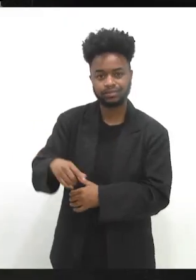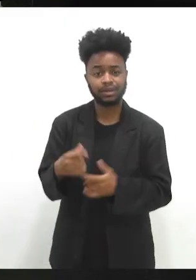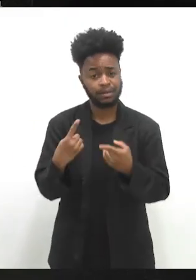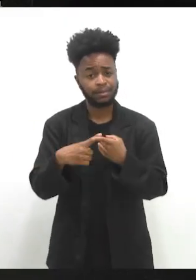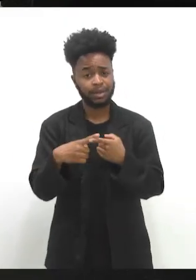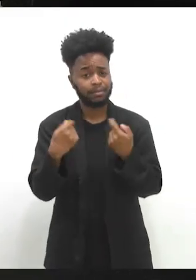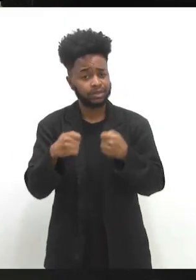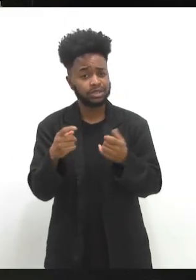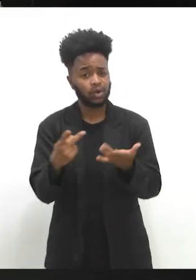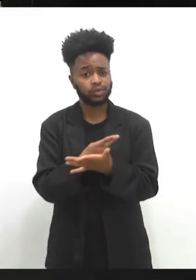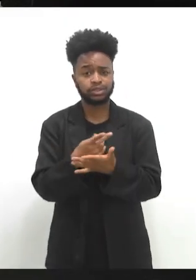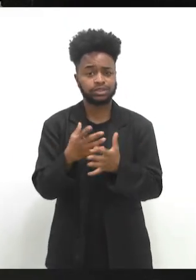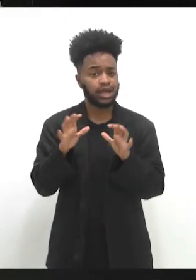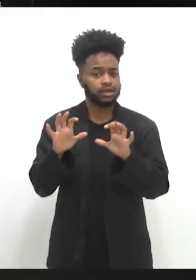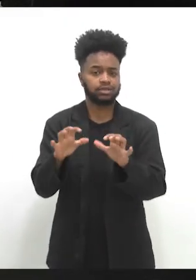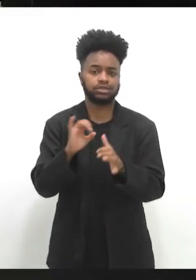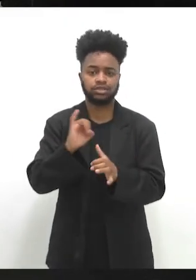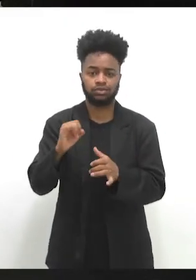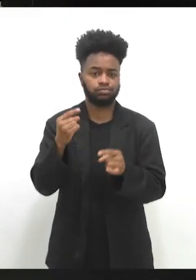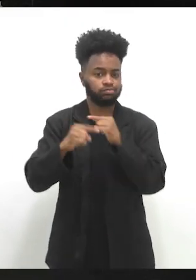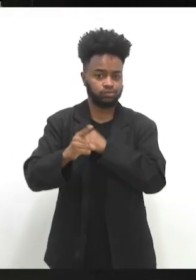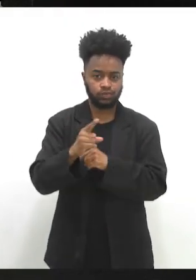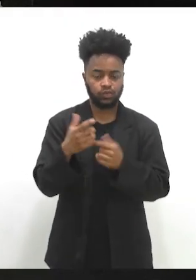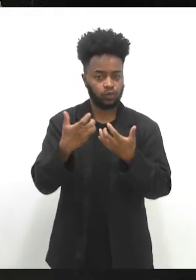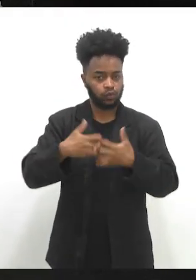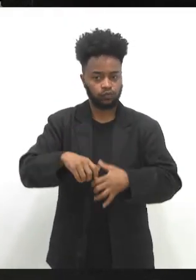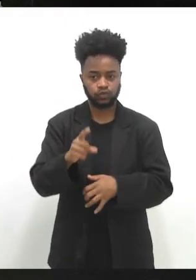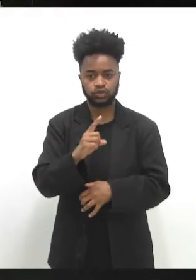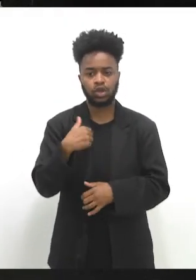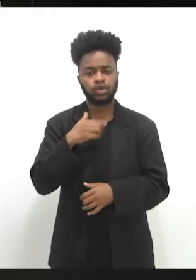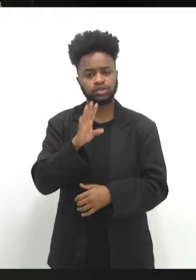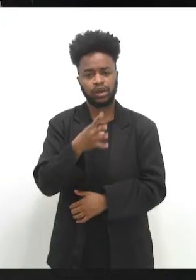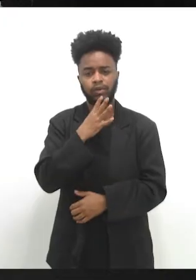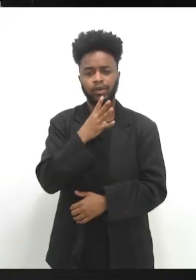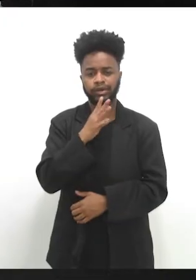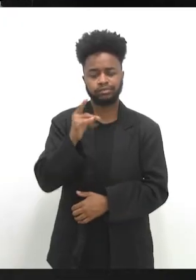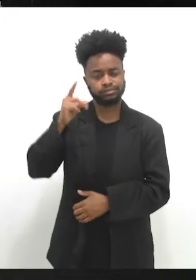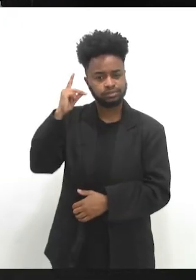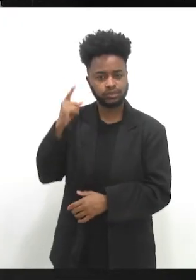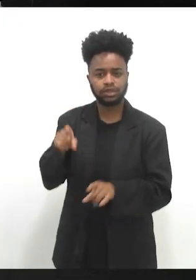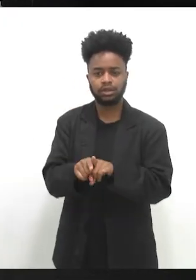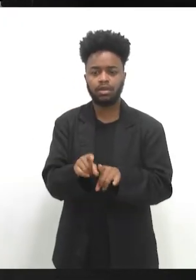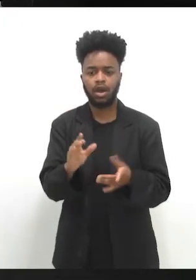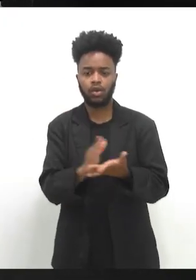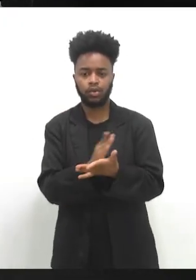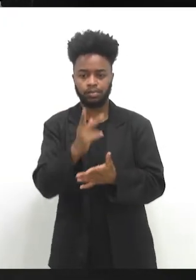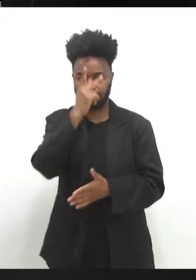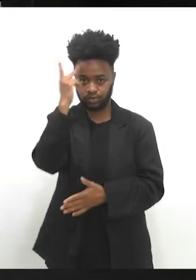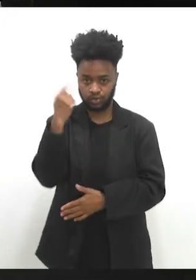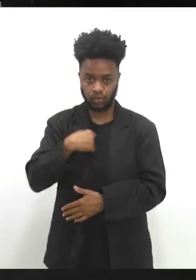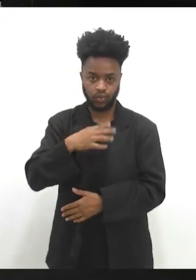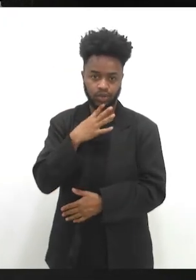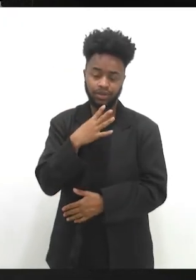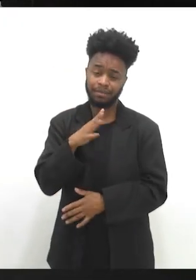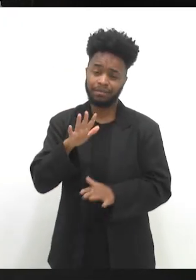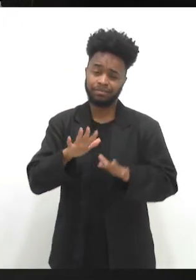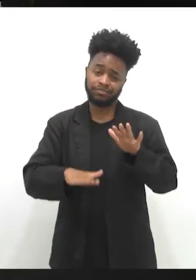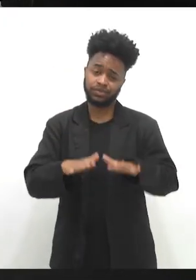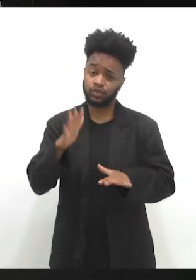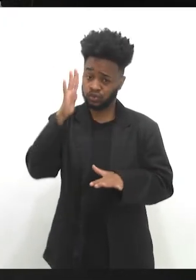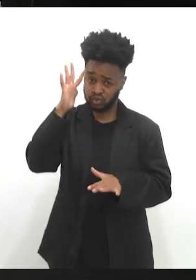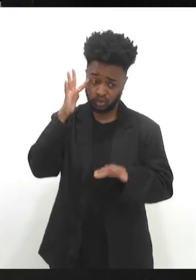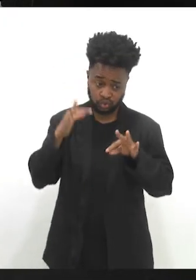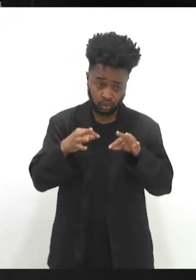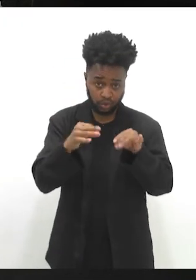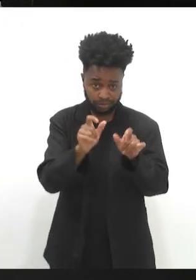tem que ser mais ou menos assim, né? Se não for assim, também não funciona. E o teatro eu já conheço há tantos anos também, já conheci muitas pessoas de trabalho. Mas acho que deve ser o sonho de quase